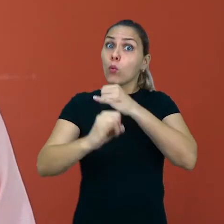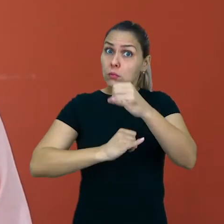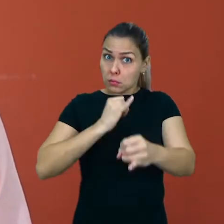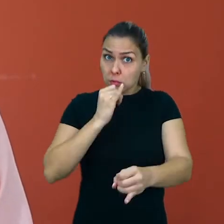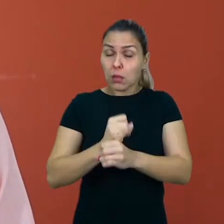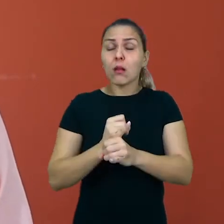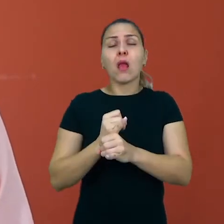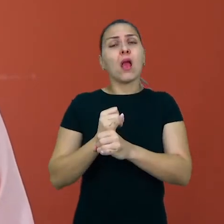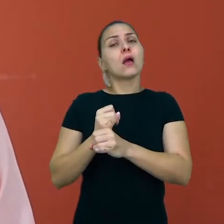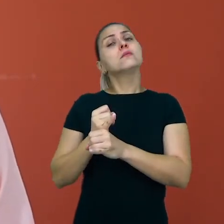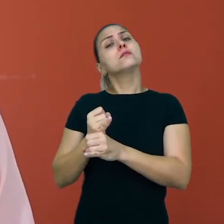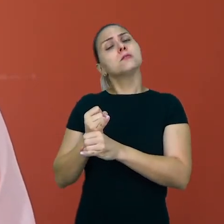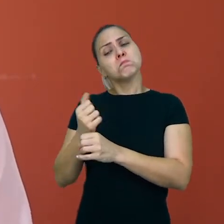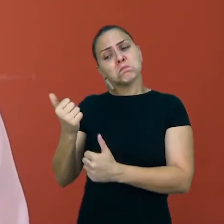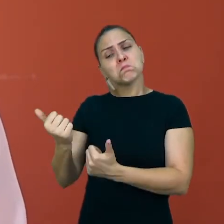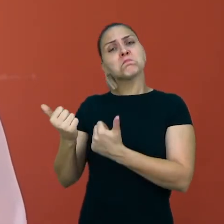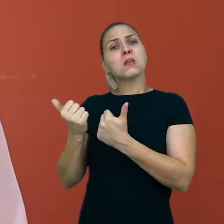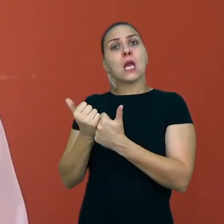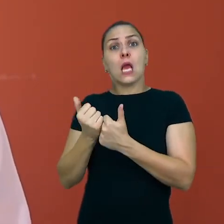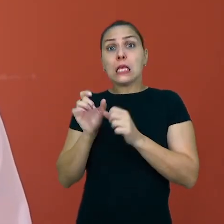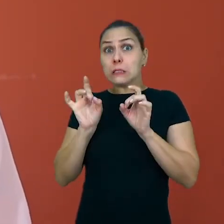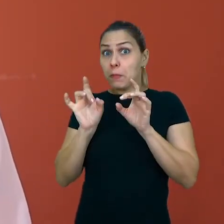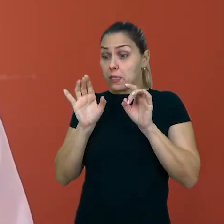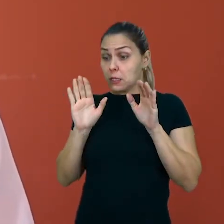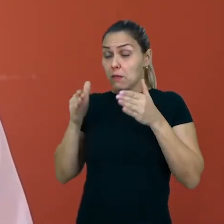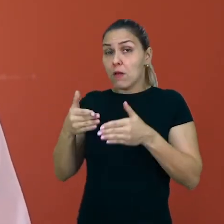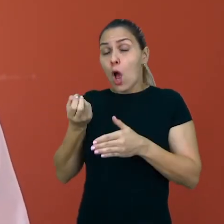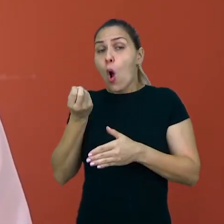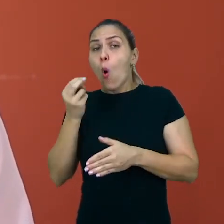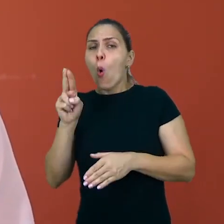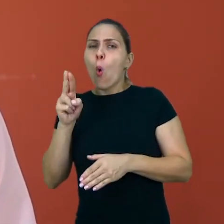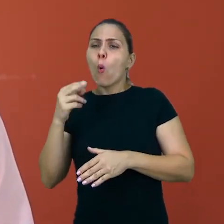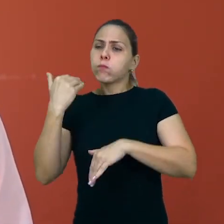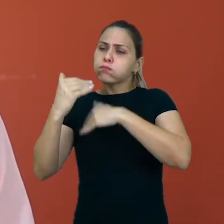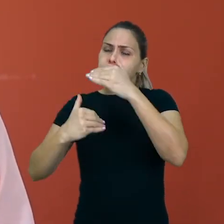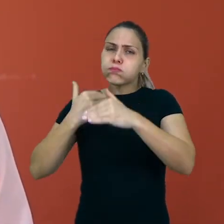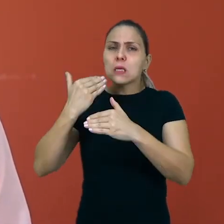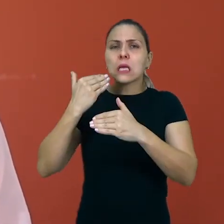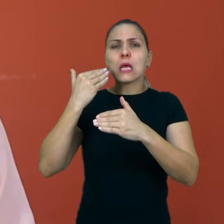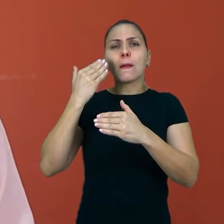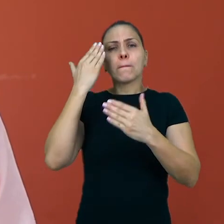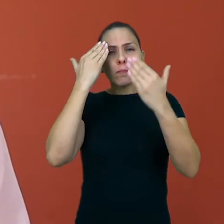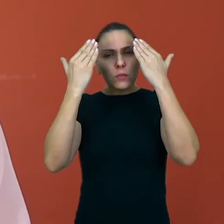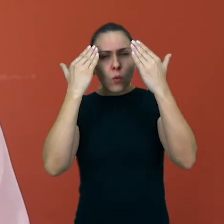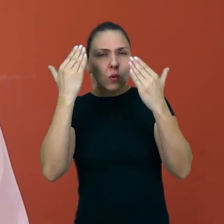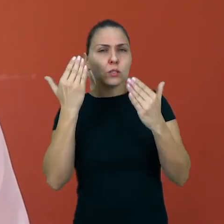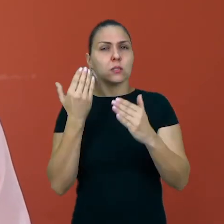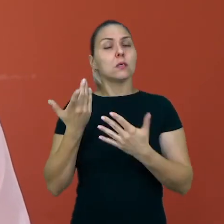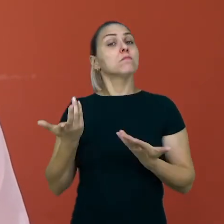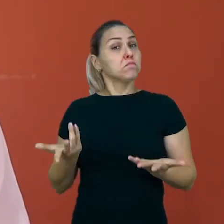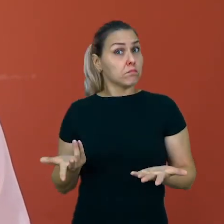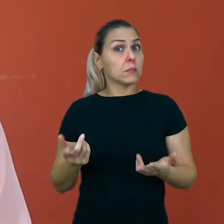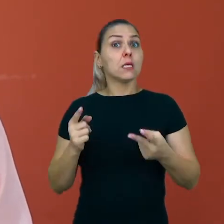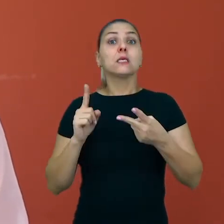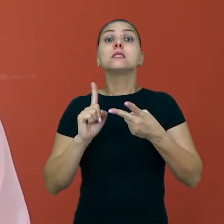online, tanto para situações específicas e emergenciais, ou mesmo processos de